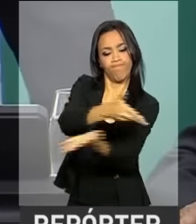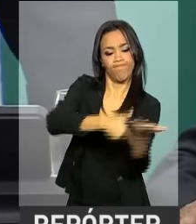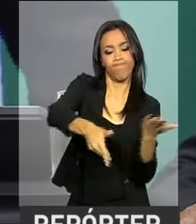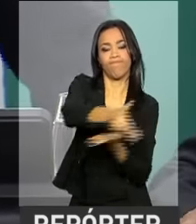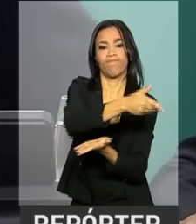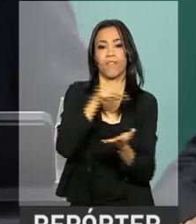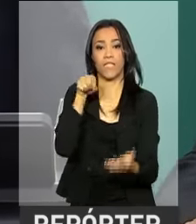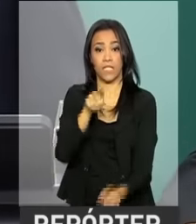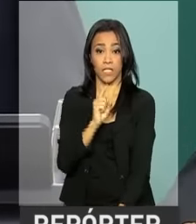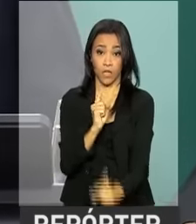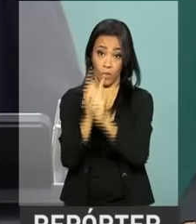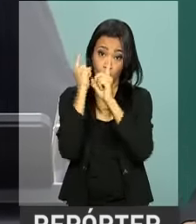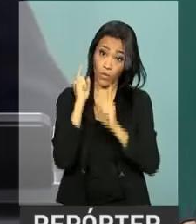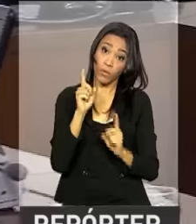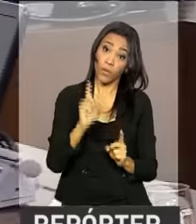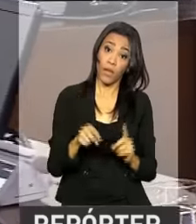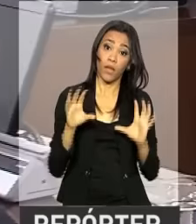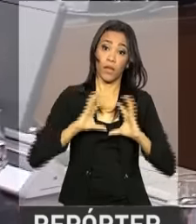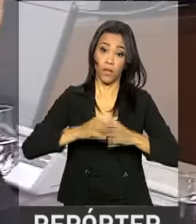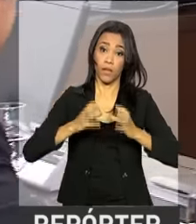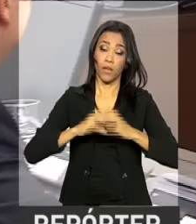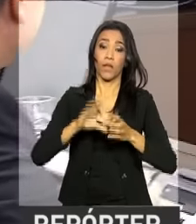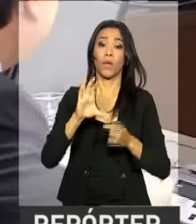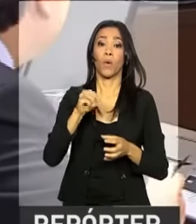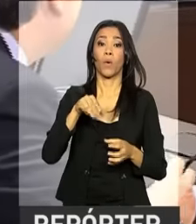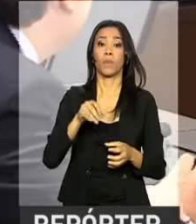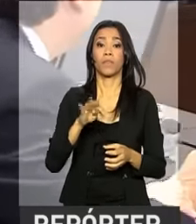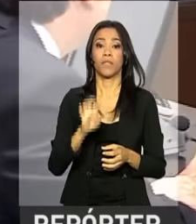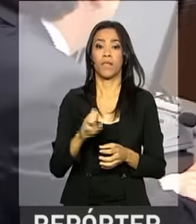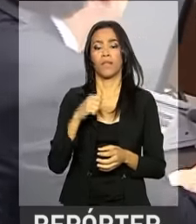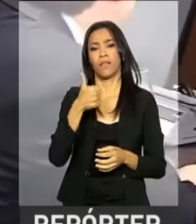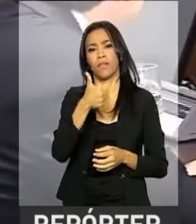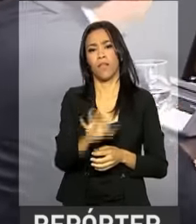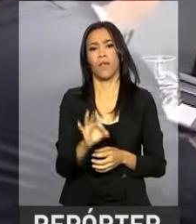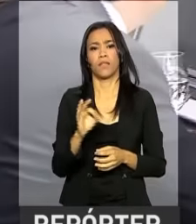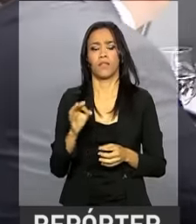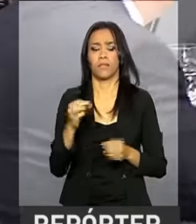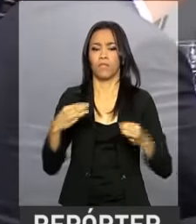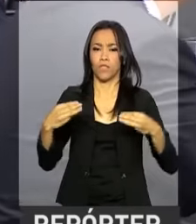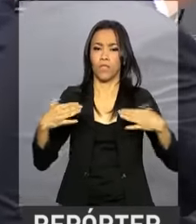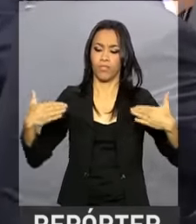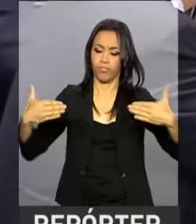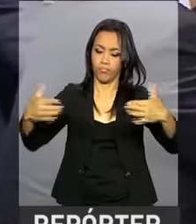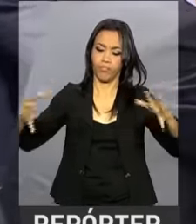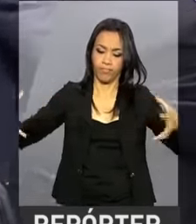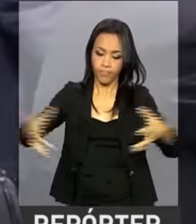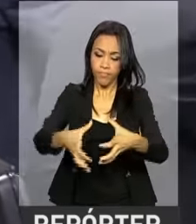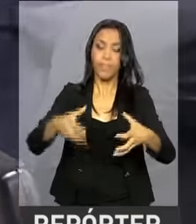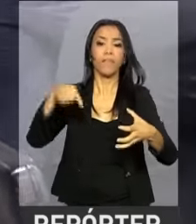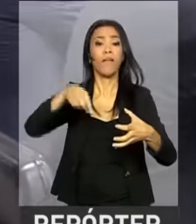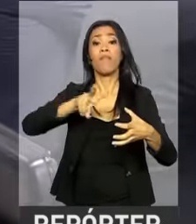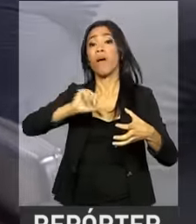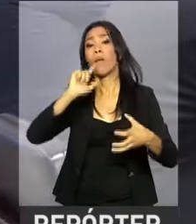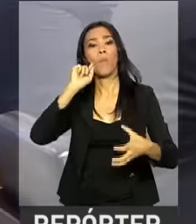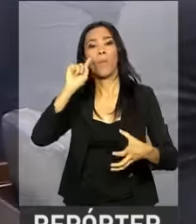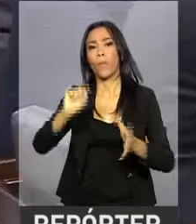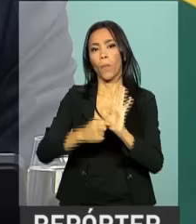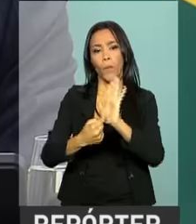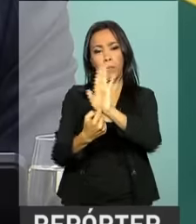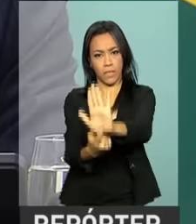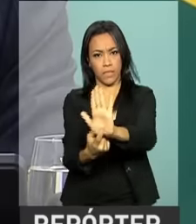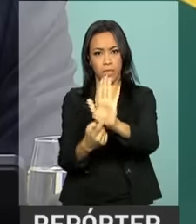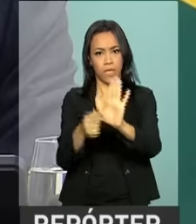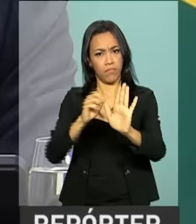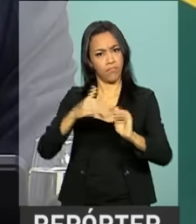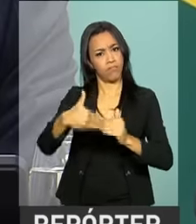No encontro do chamado Comitê Econômico, que envolve cerca de 10 ministérios, ficou definido que as pastas vão apresentar em 15